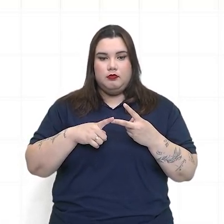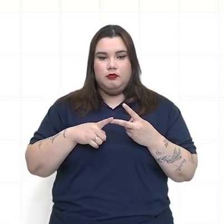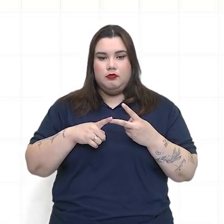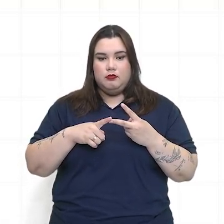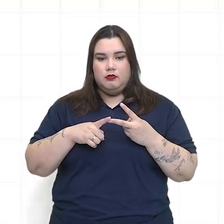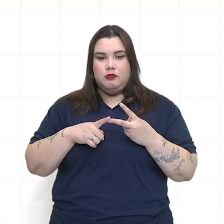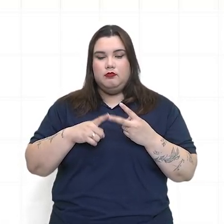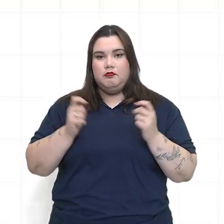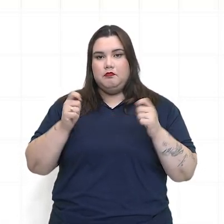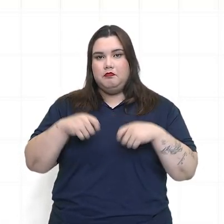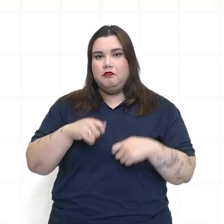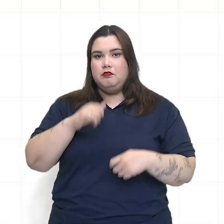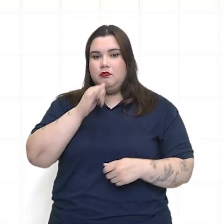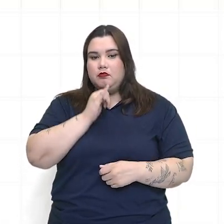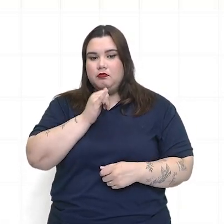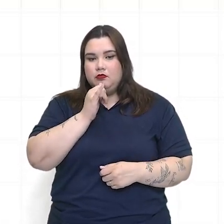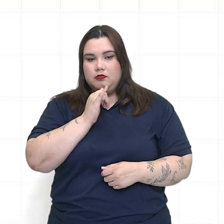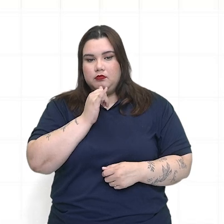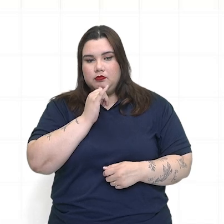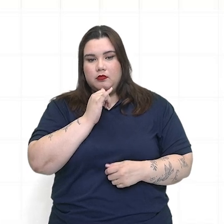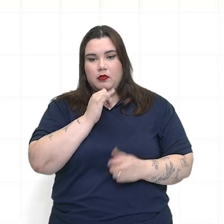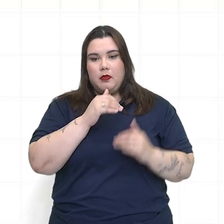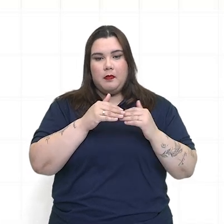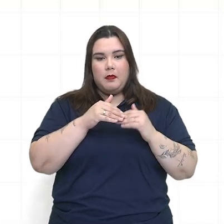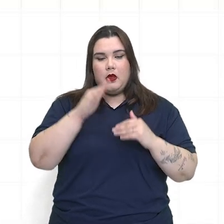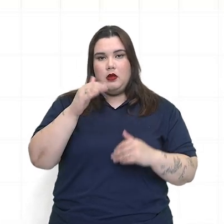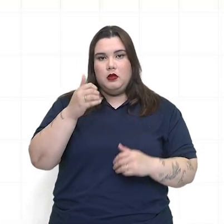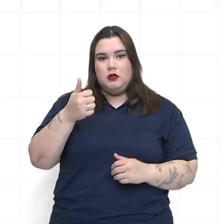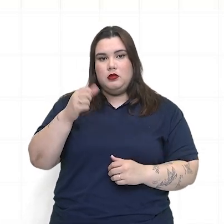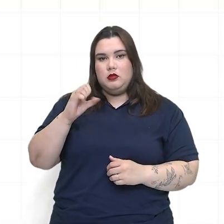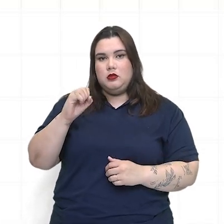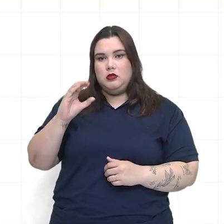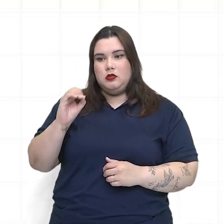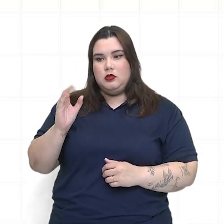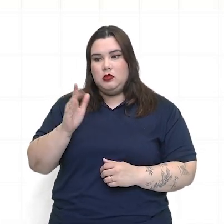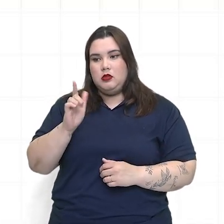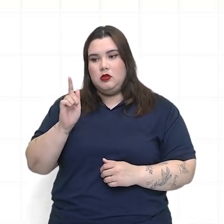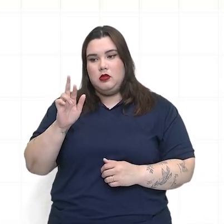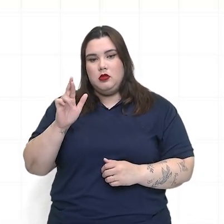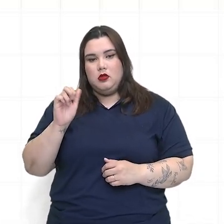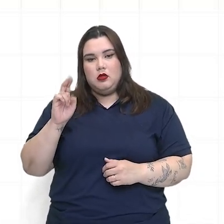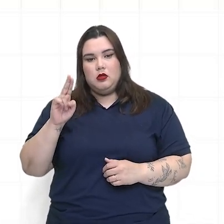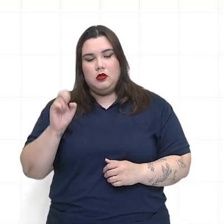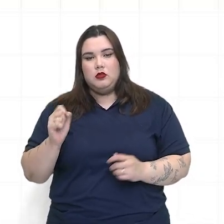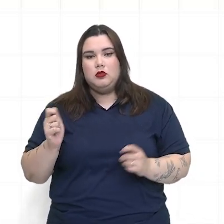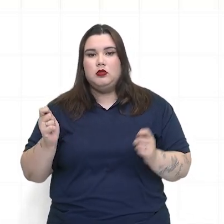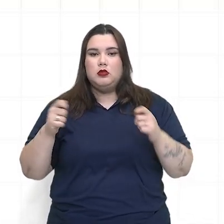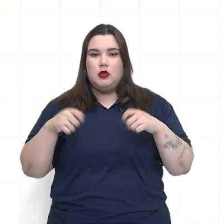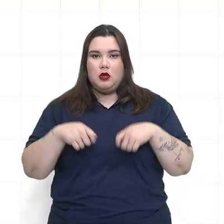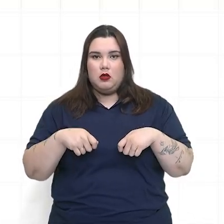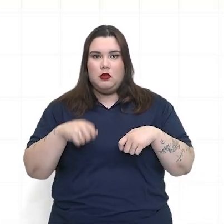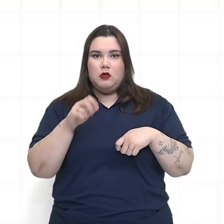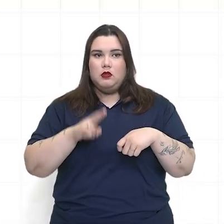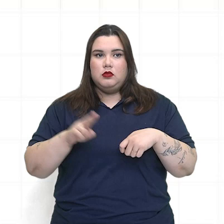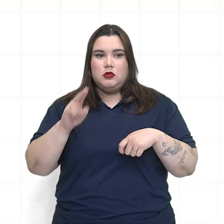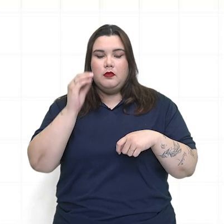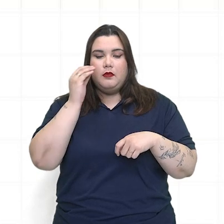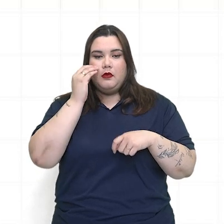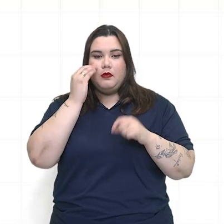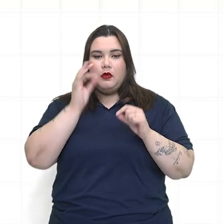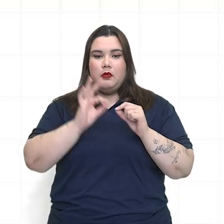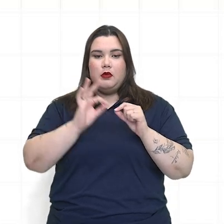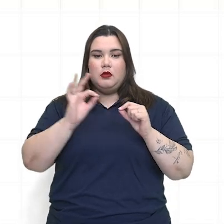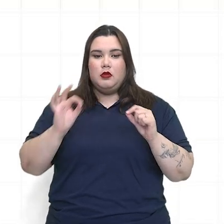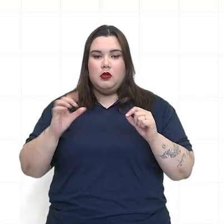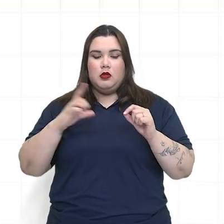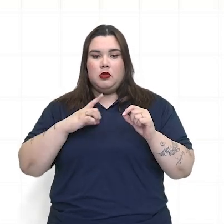até aqui, por exemplo, que passasse de 180 graus, a gente iria conseguir fazer a medida com o transferidor. Era